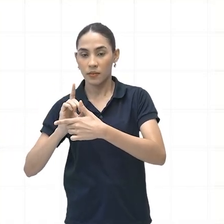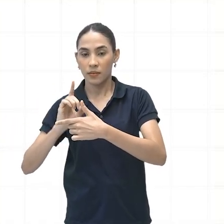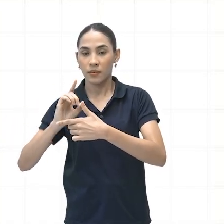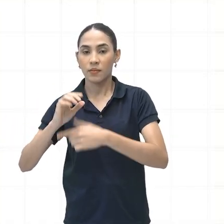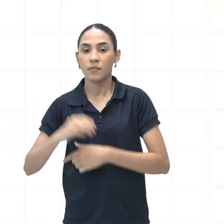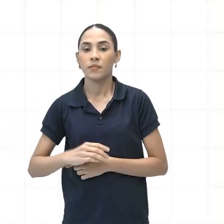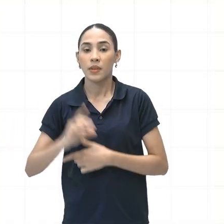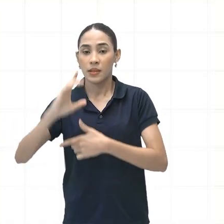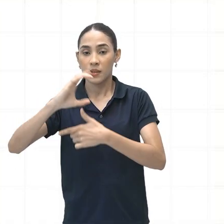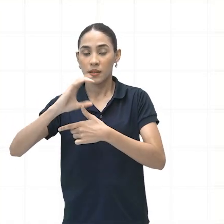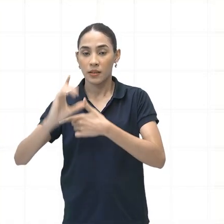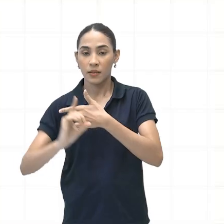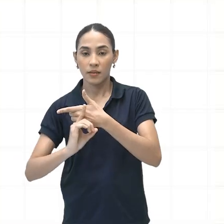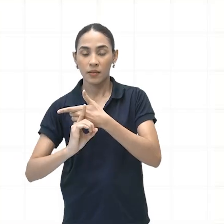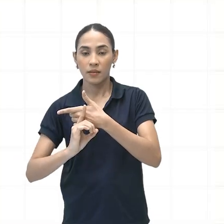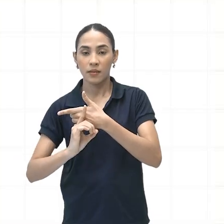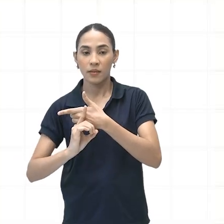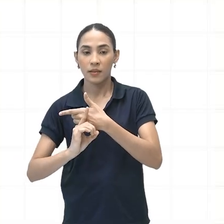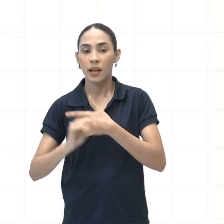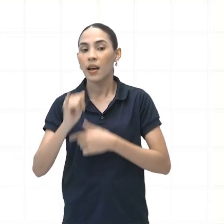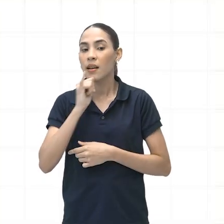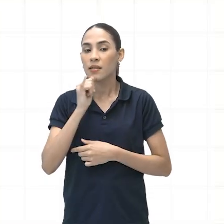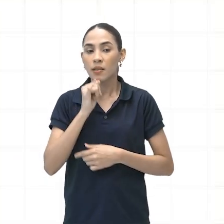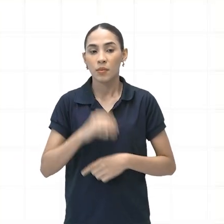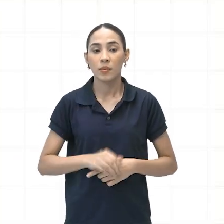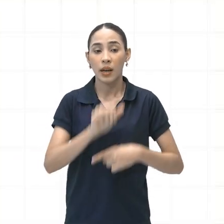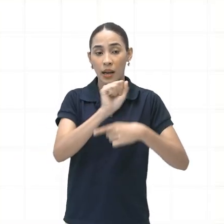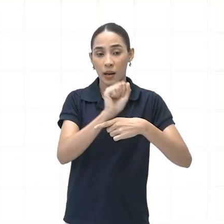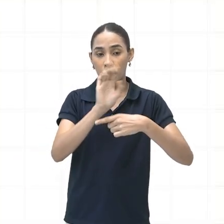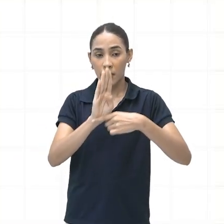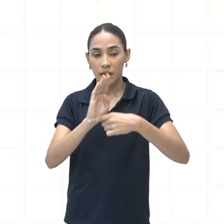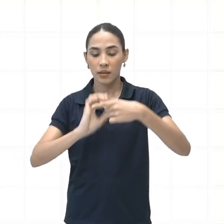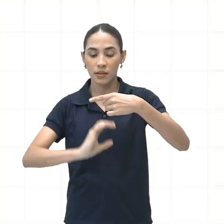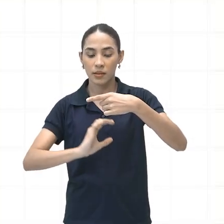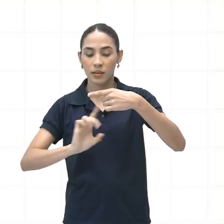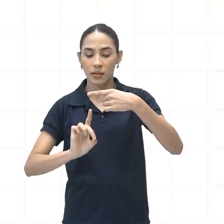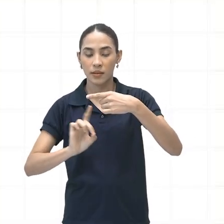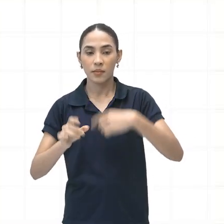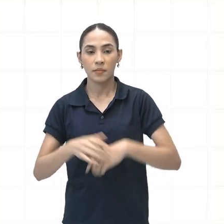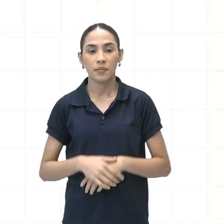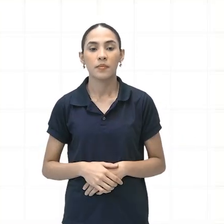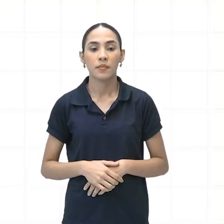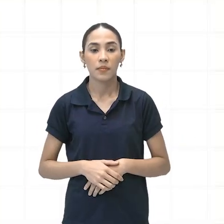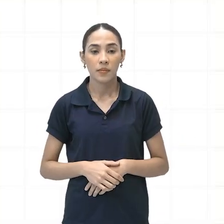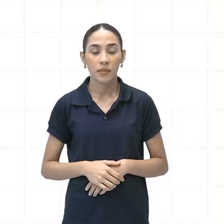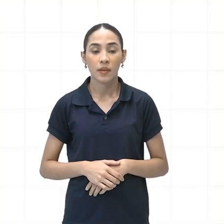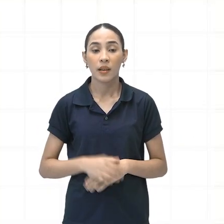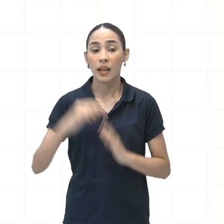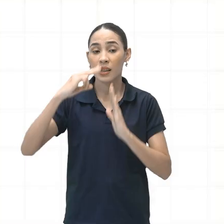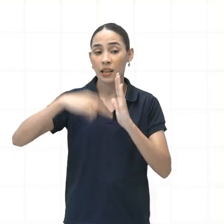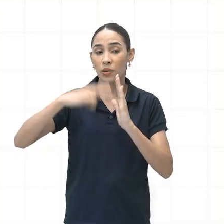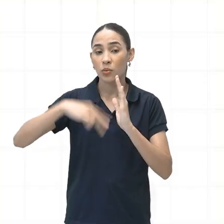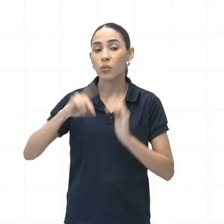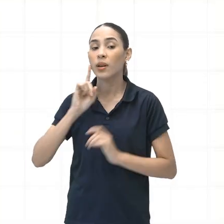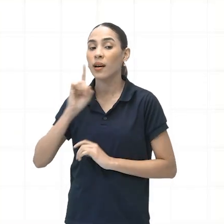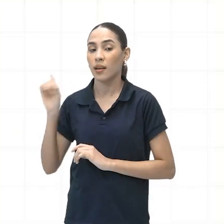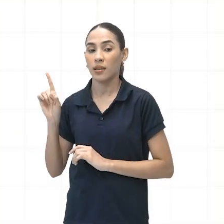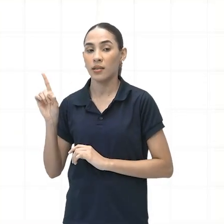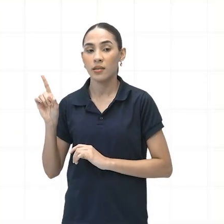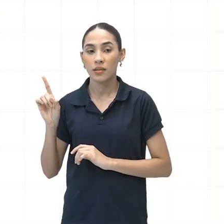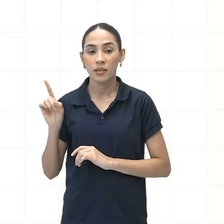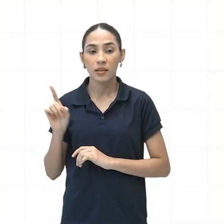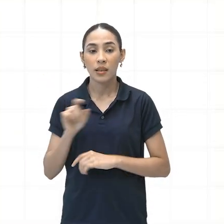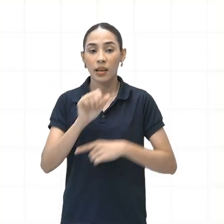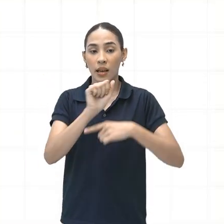que eu escrevo está para CD? Eu passo um traço aqui e escrevo CD. A leitura disso aqui,